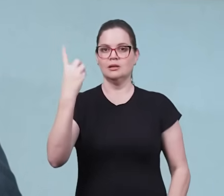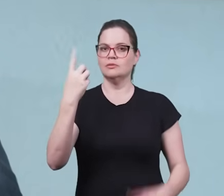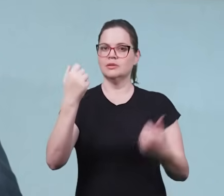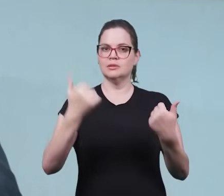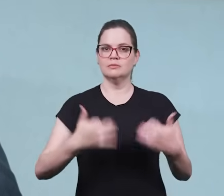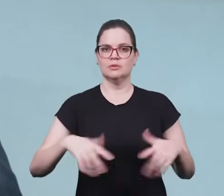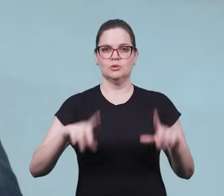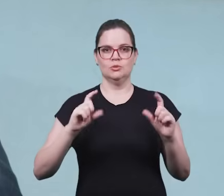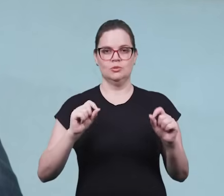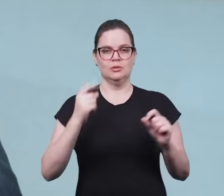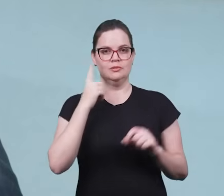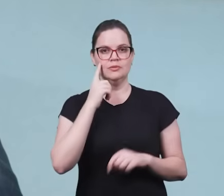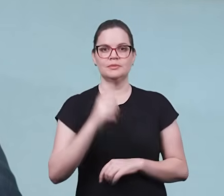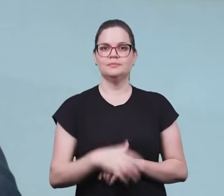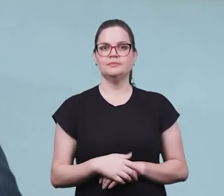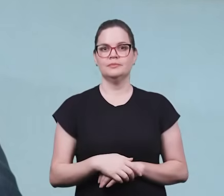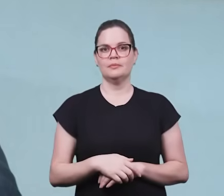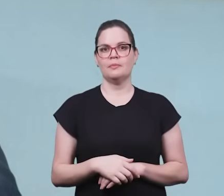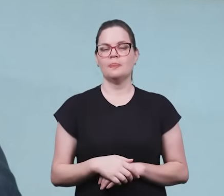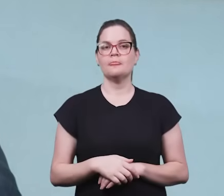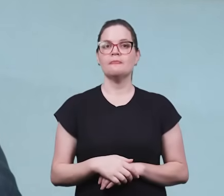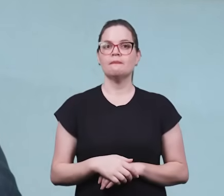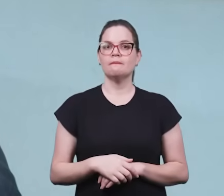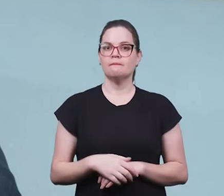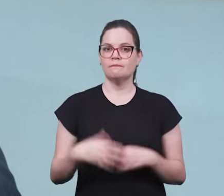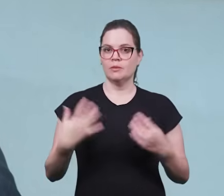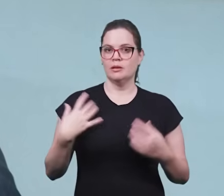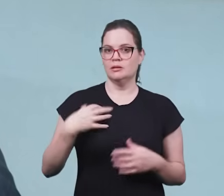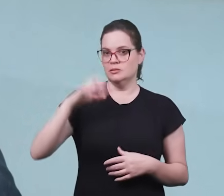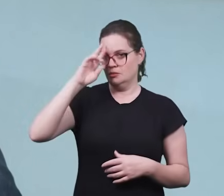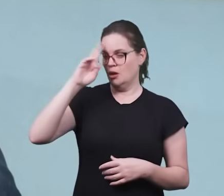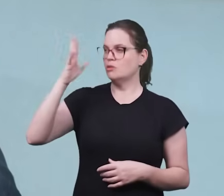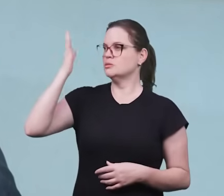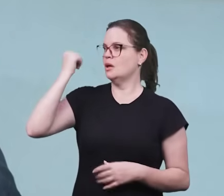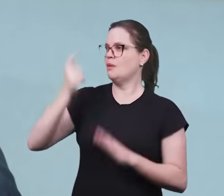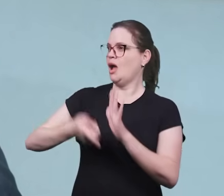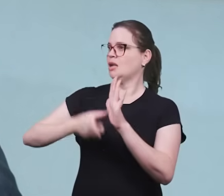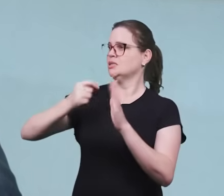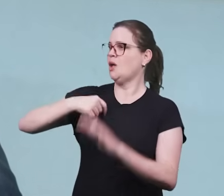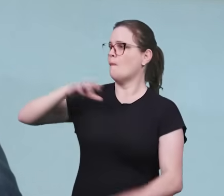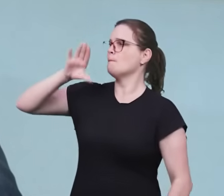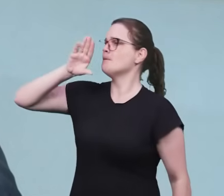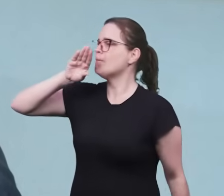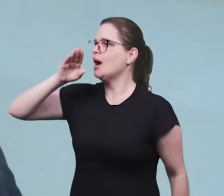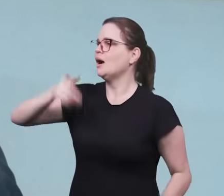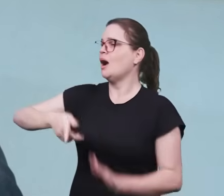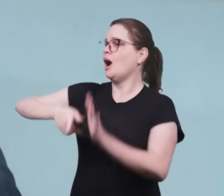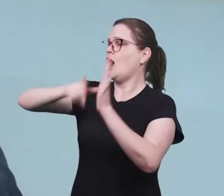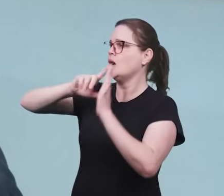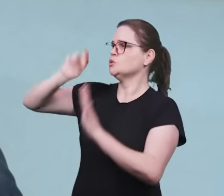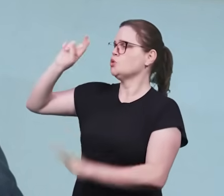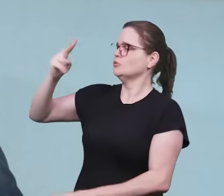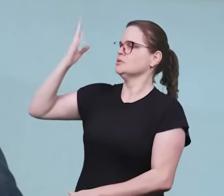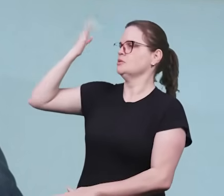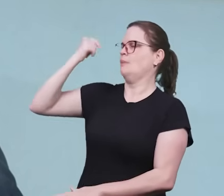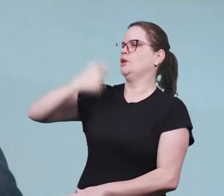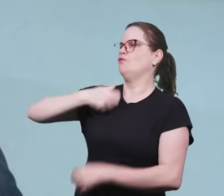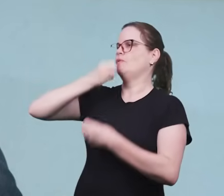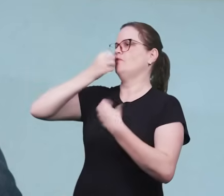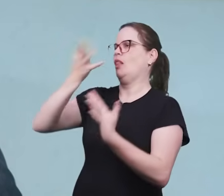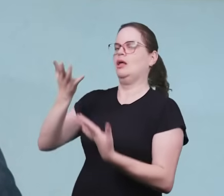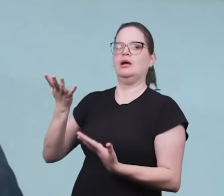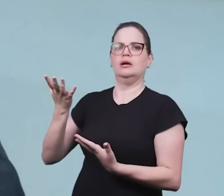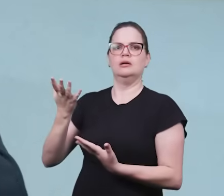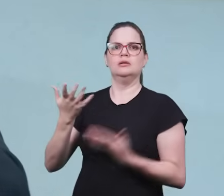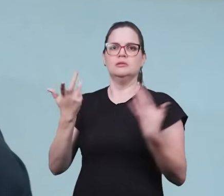Senhor, antes que haja uma palavra na minha boca, o Senhor sabe o que eu vou dizer. Amém. Então o pastor Ronieli usou uma expressão muito interessante, diz assim: não